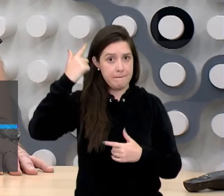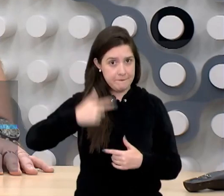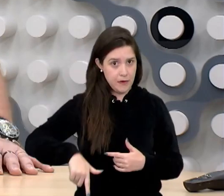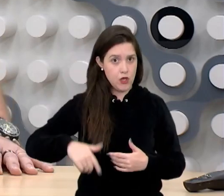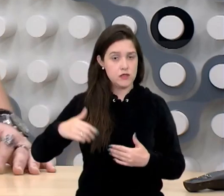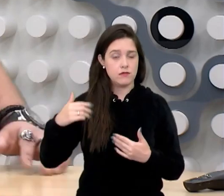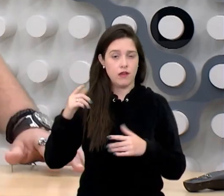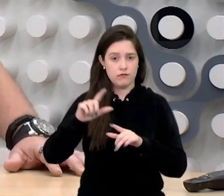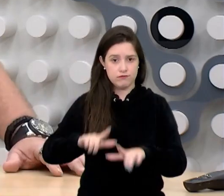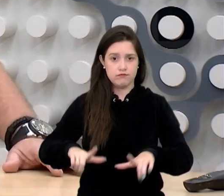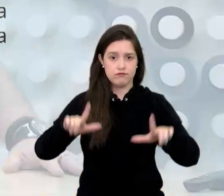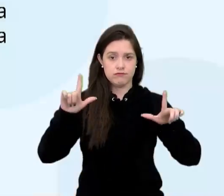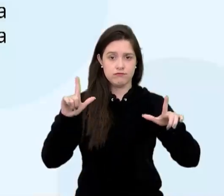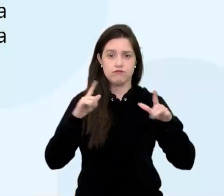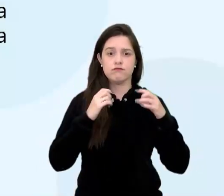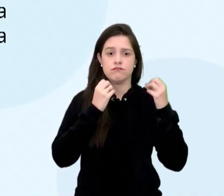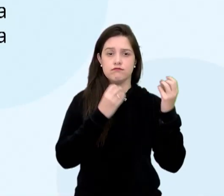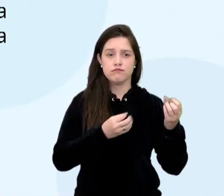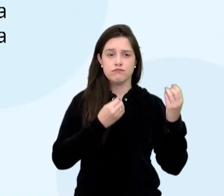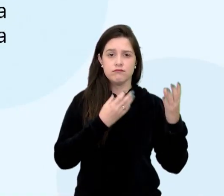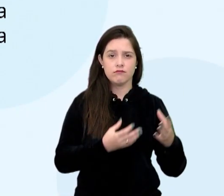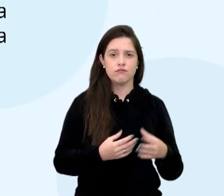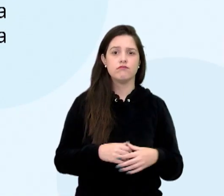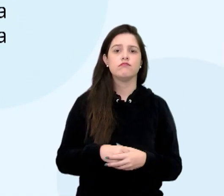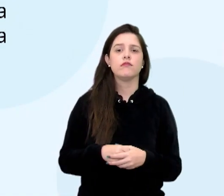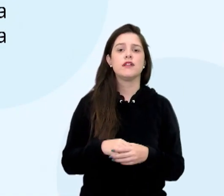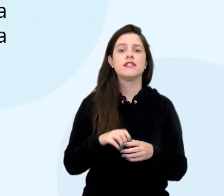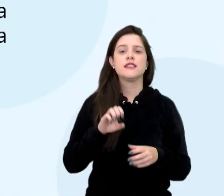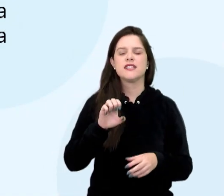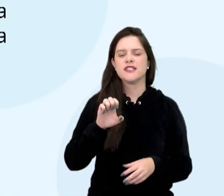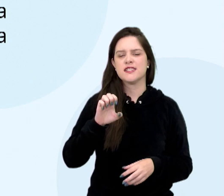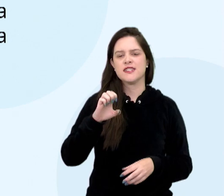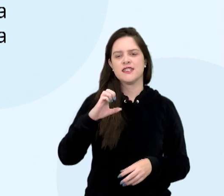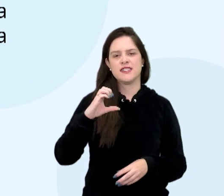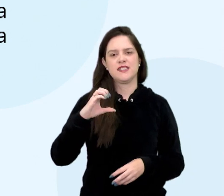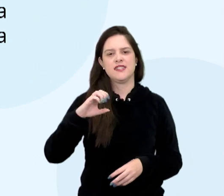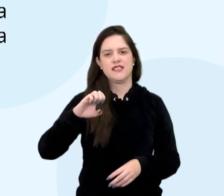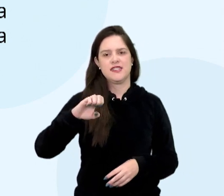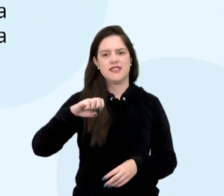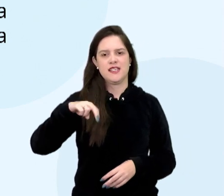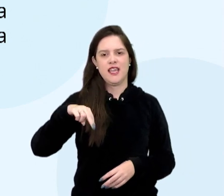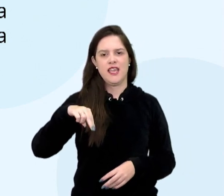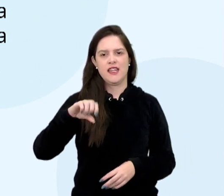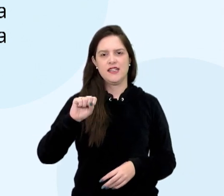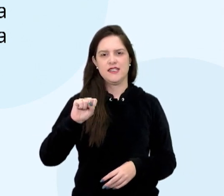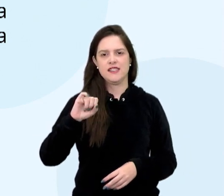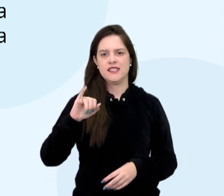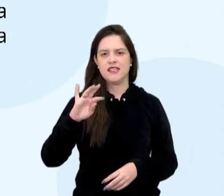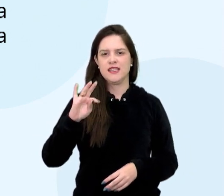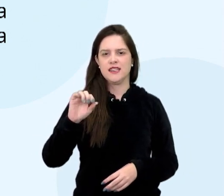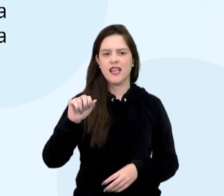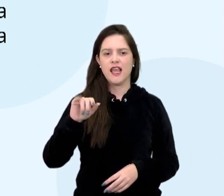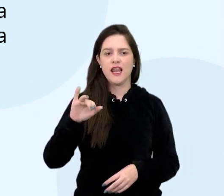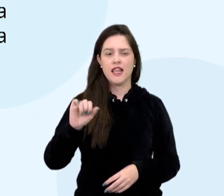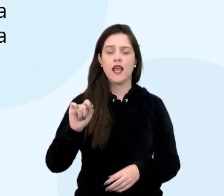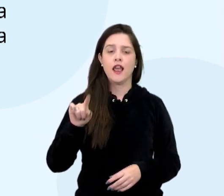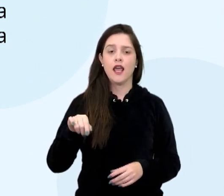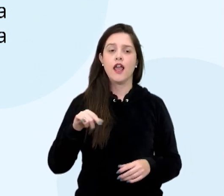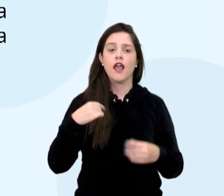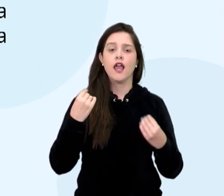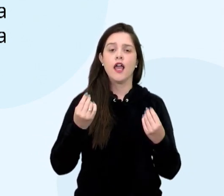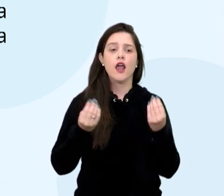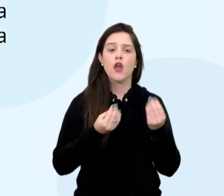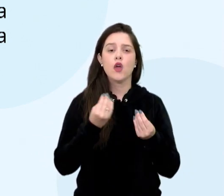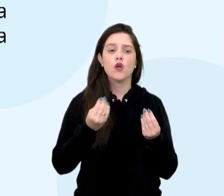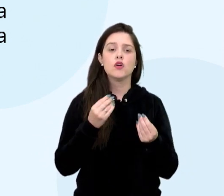que a gente vai falar sobre informações censitárias, a questão aí, né, do processo aí do censo, né? Então, segundo